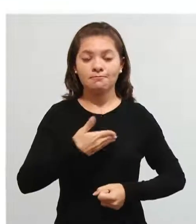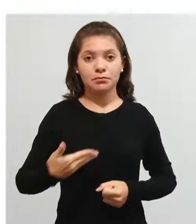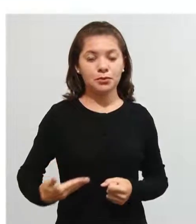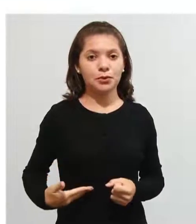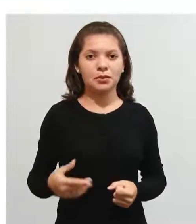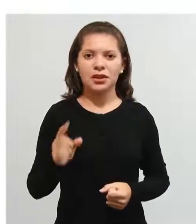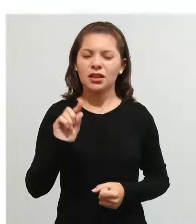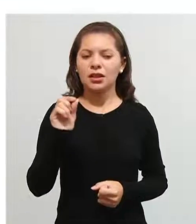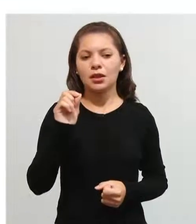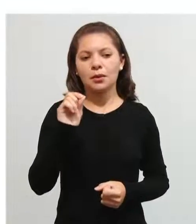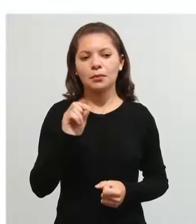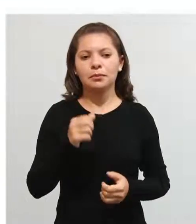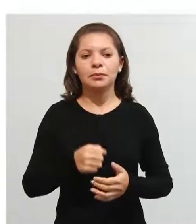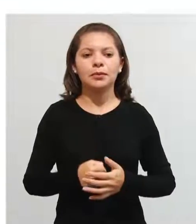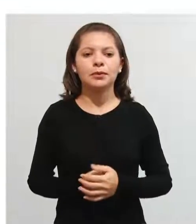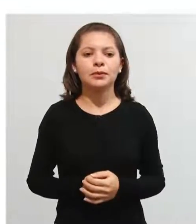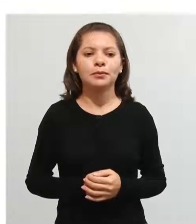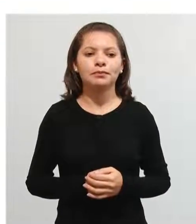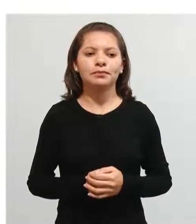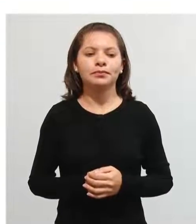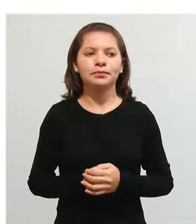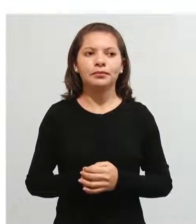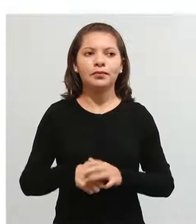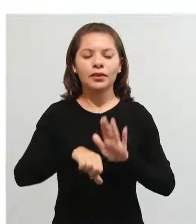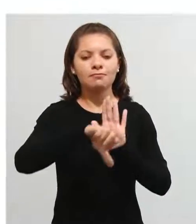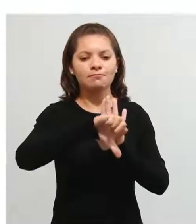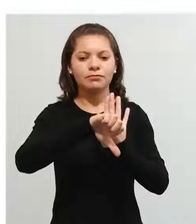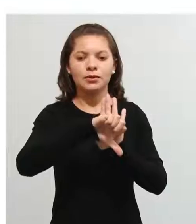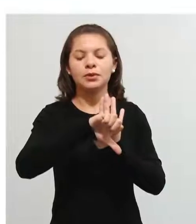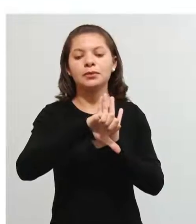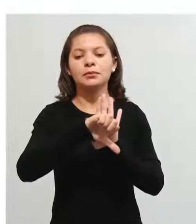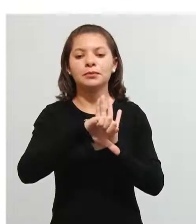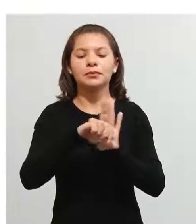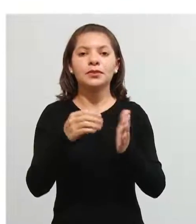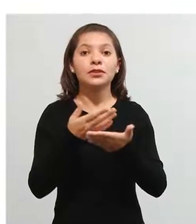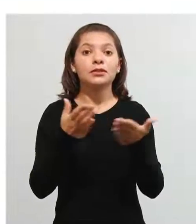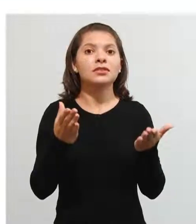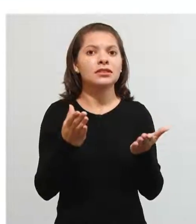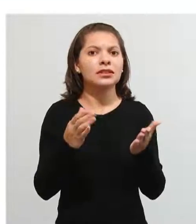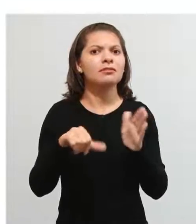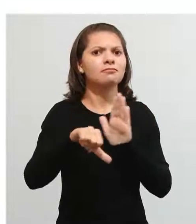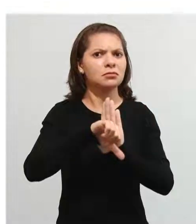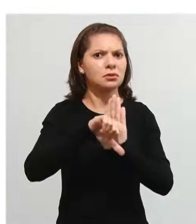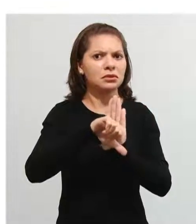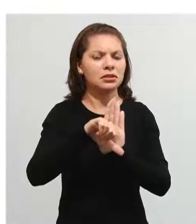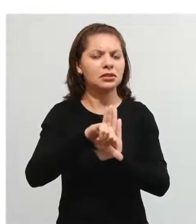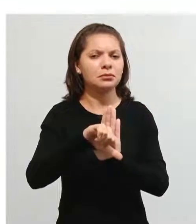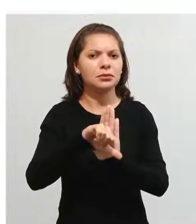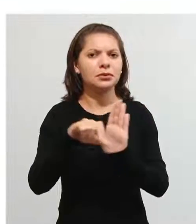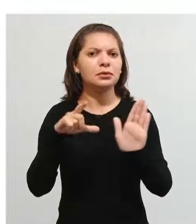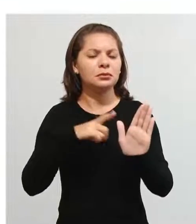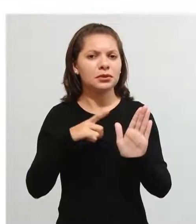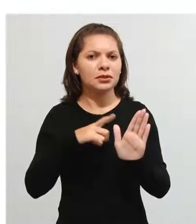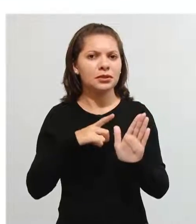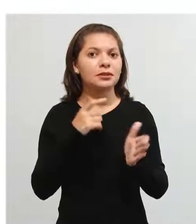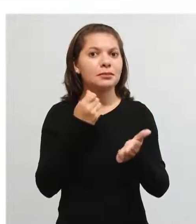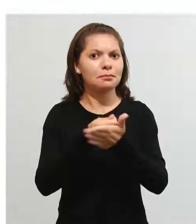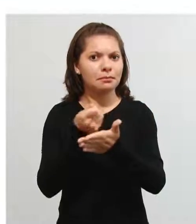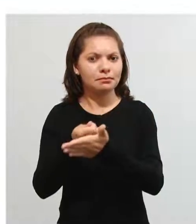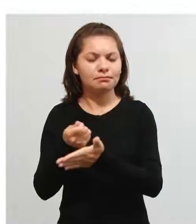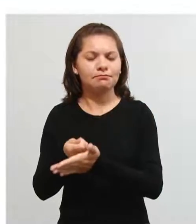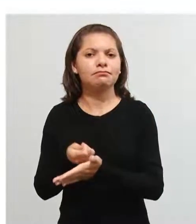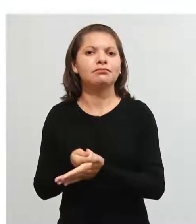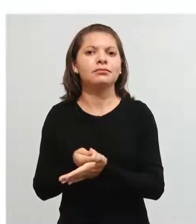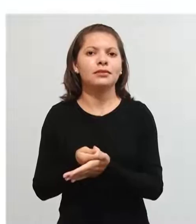não pelo cometimento de ilegalidades. Se você cometer alguma ilegalidade, você vai ter que pagar uma multa.